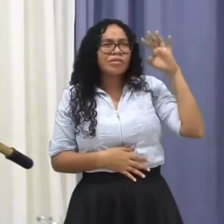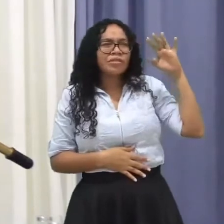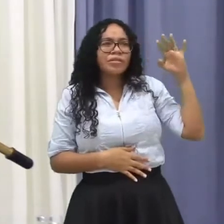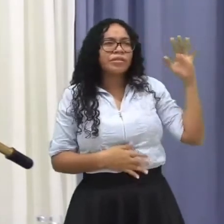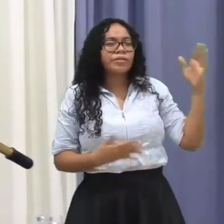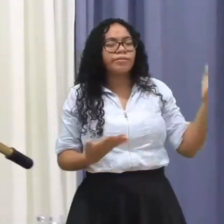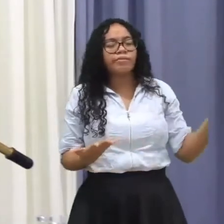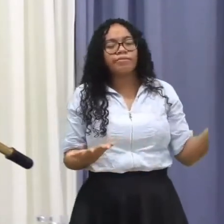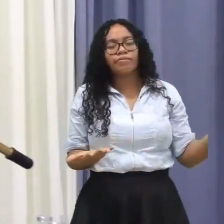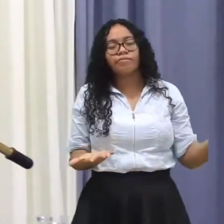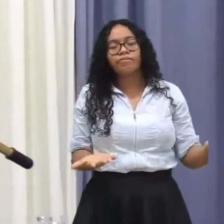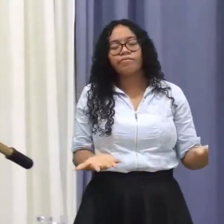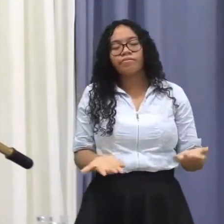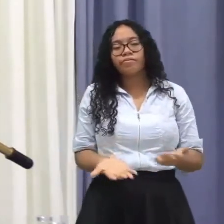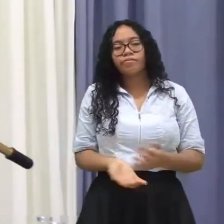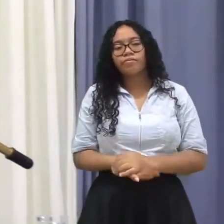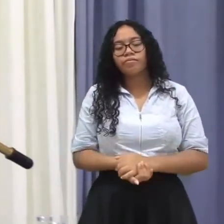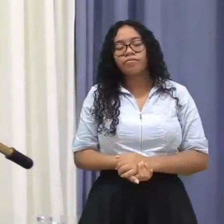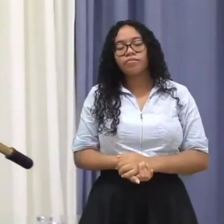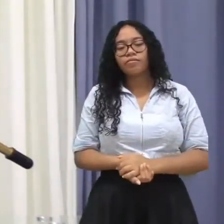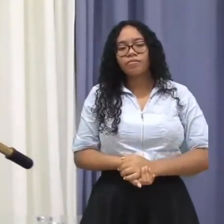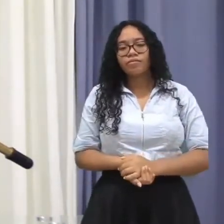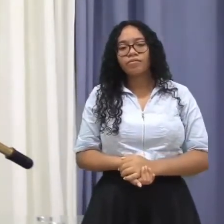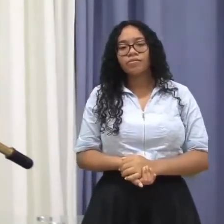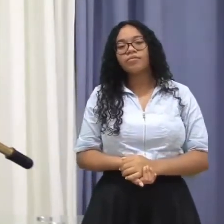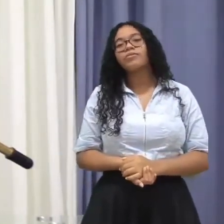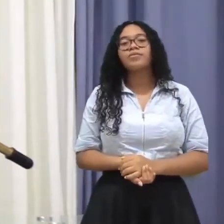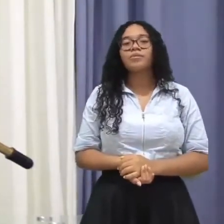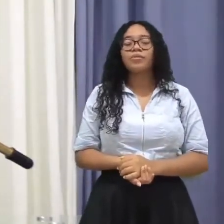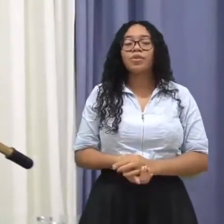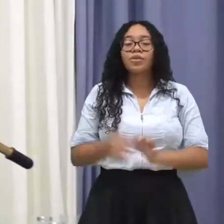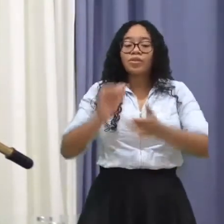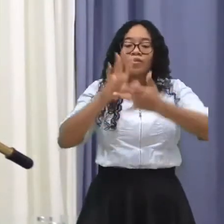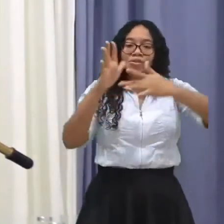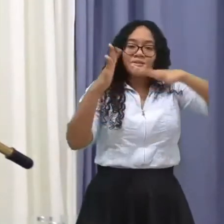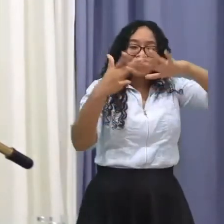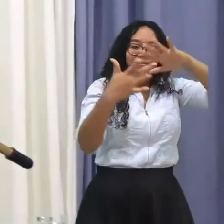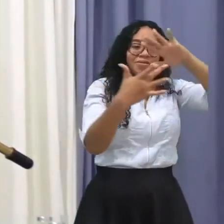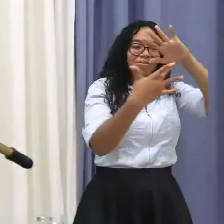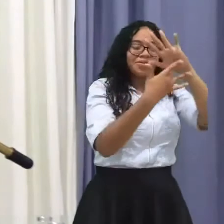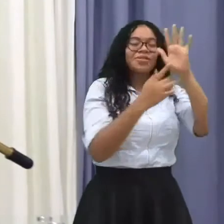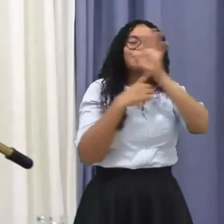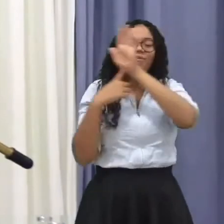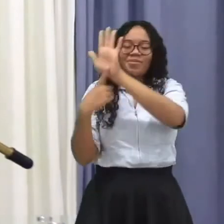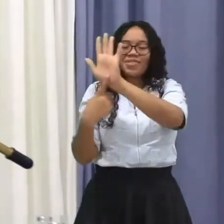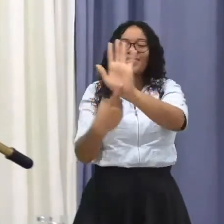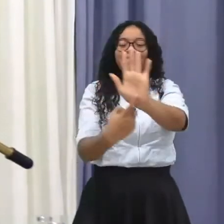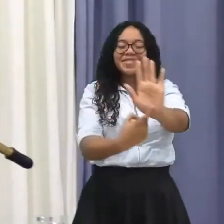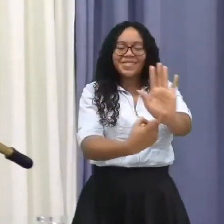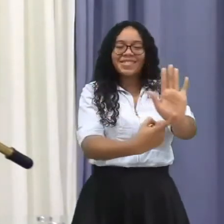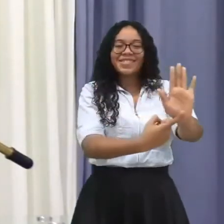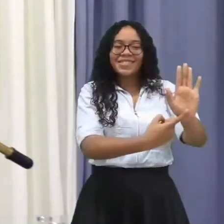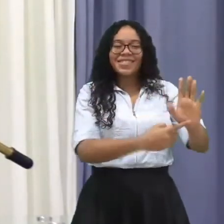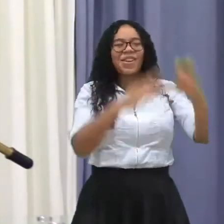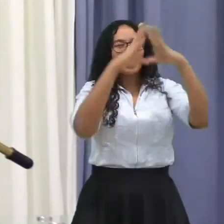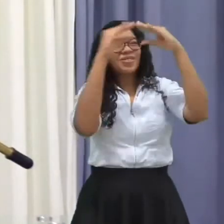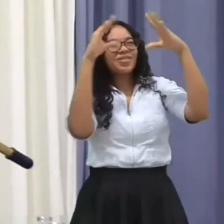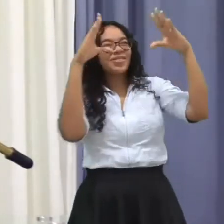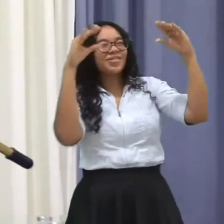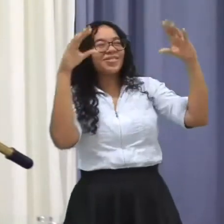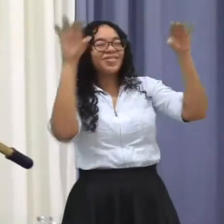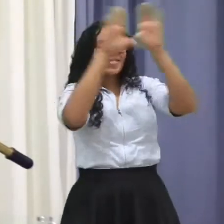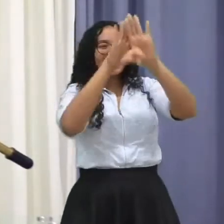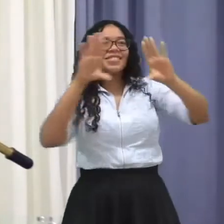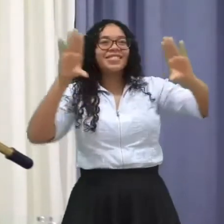abarcar toda a glória que será naquele momento, quando Jesus aparecer, aleluia, nas nuvens do